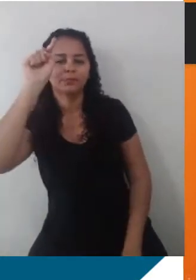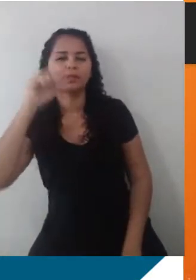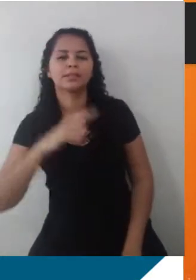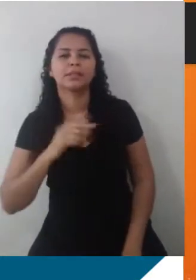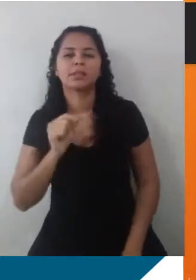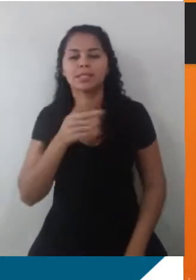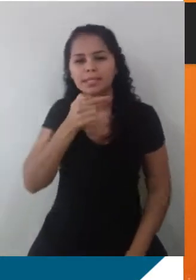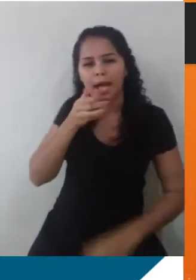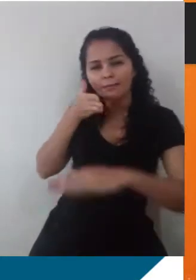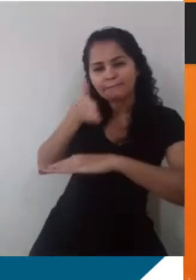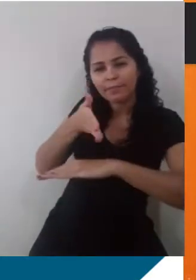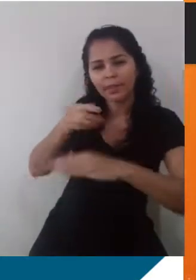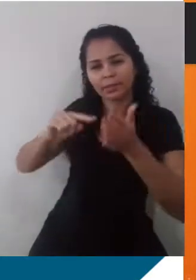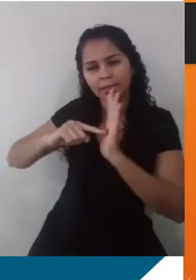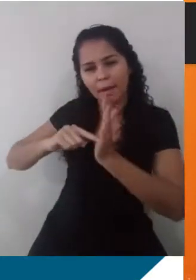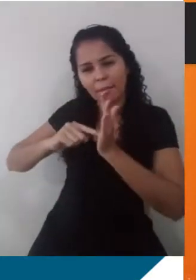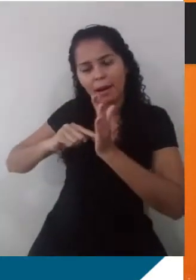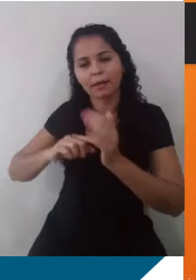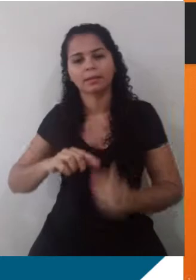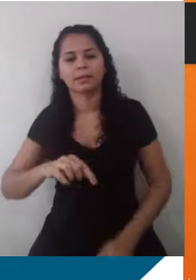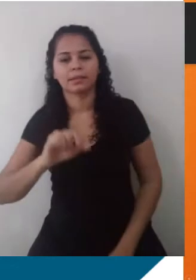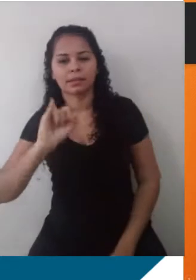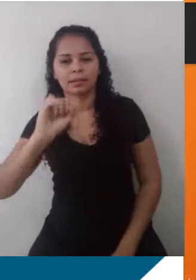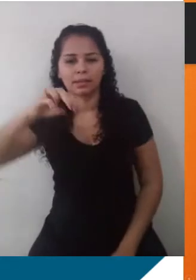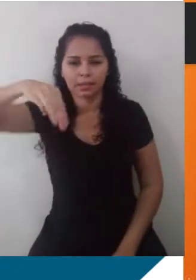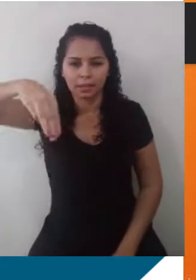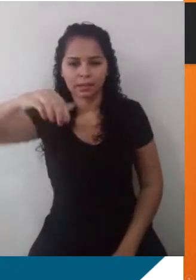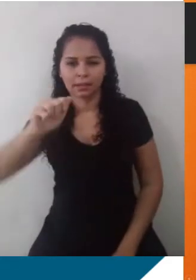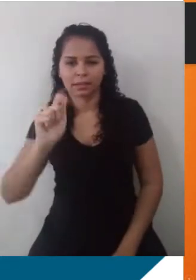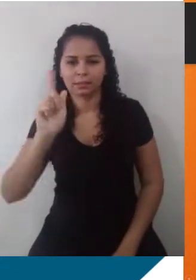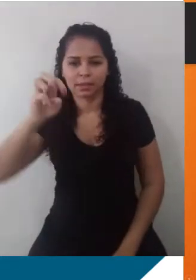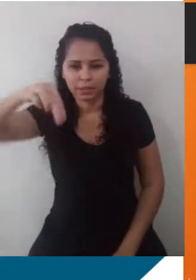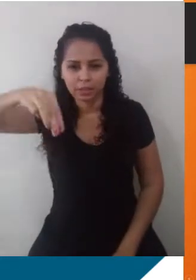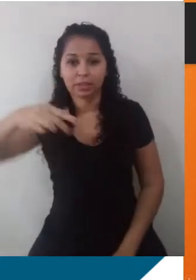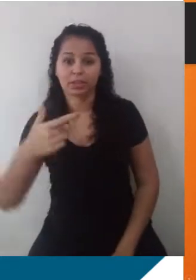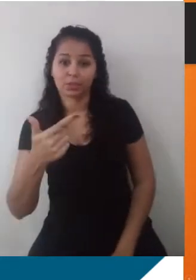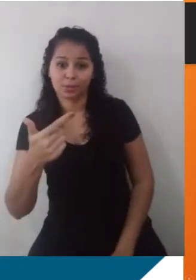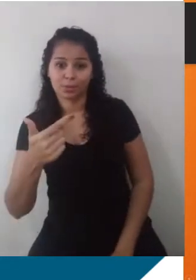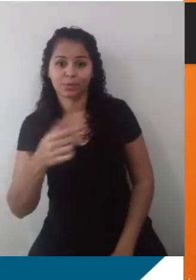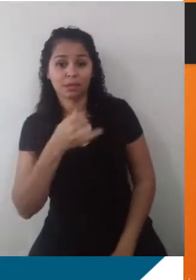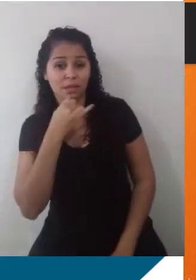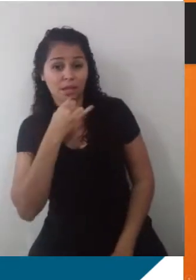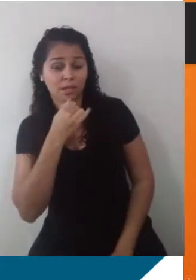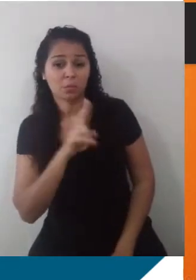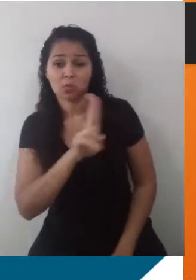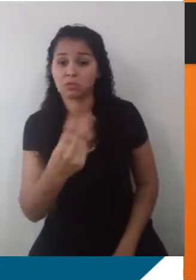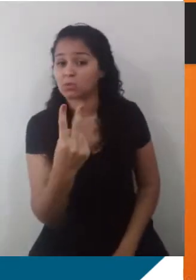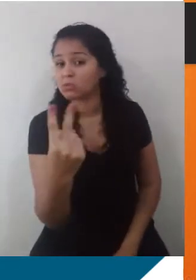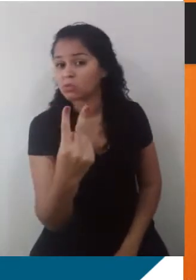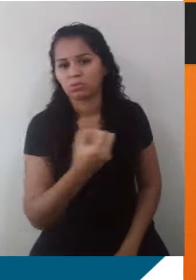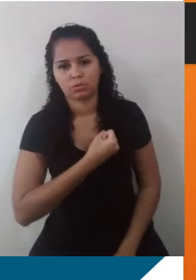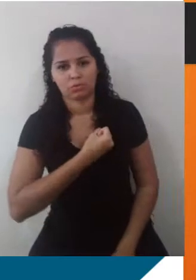entrada for 7 nessa máquina, a imagem será 12. Como no nosso exemplo nós só jogamos dois